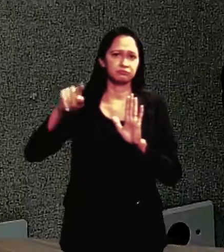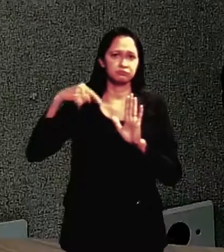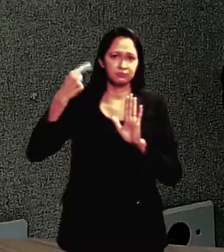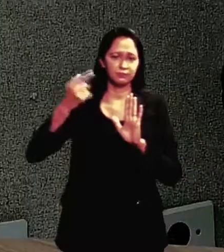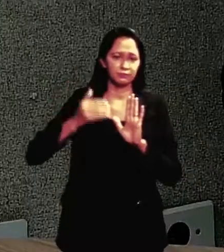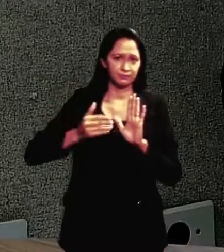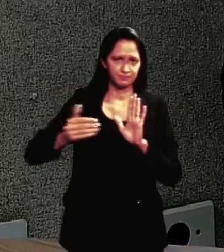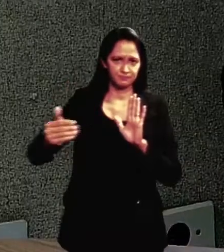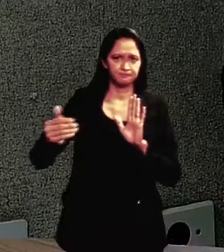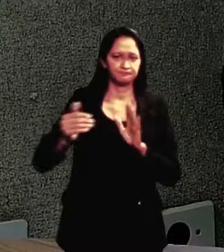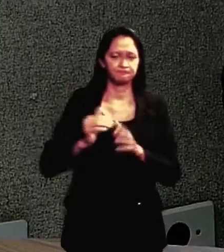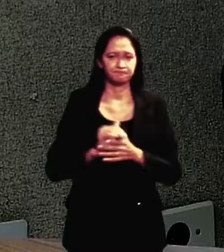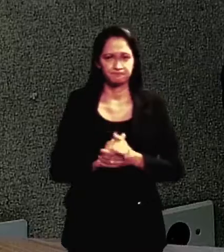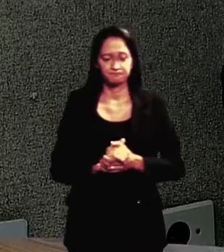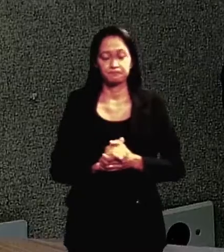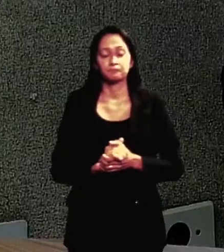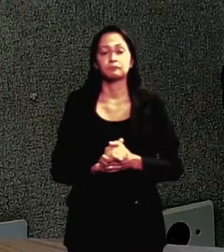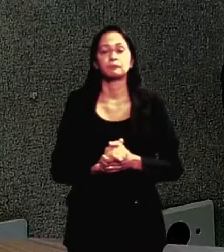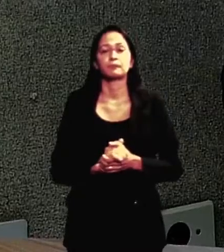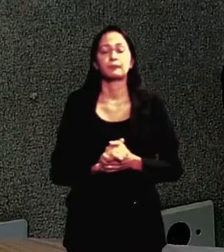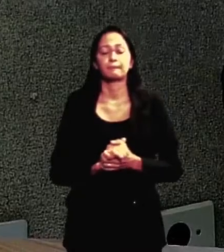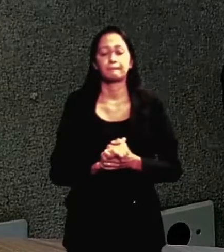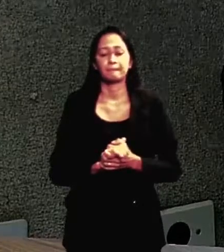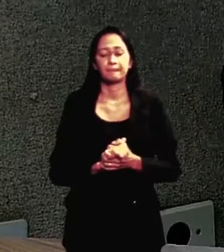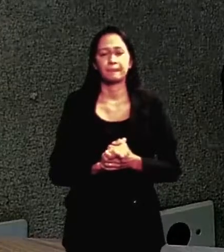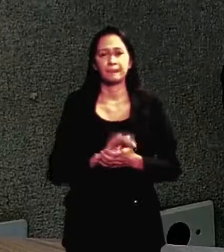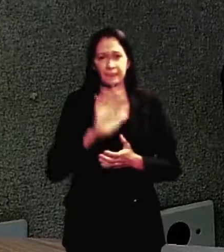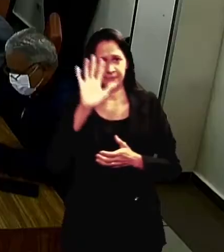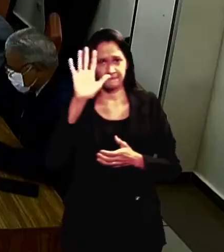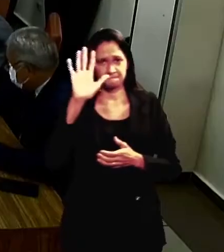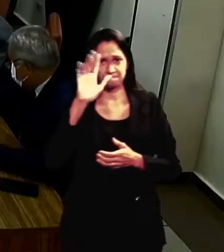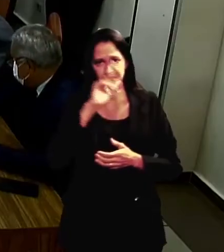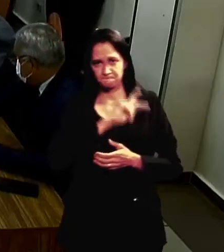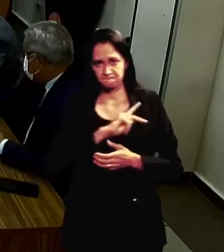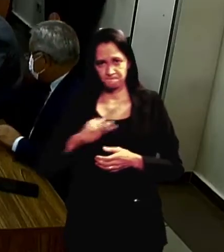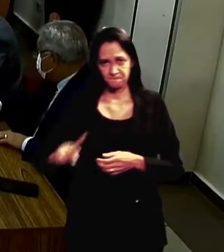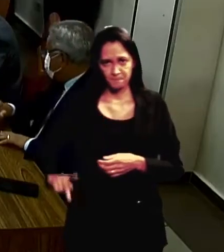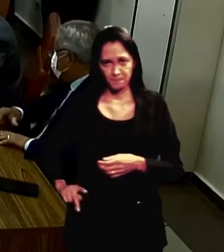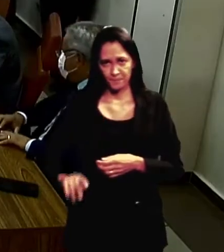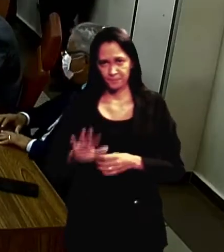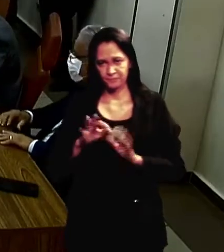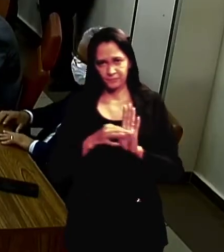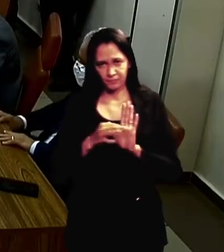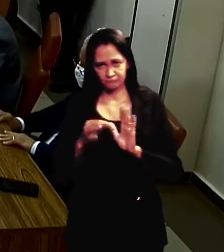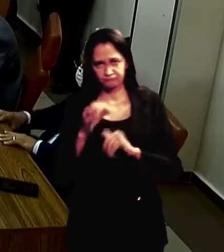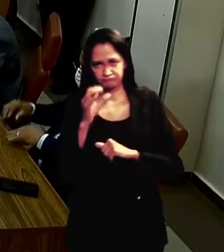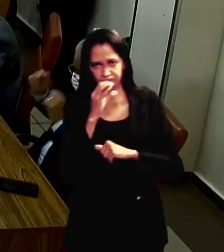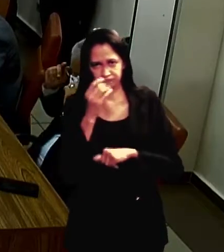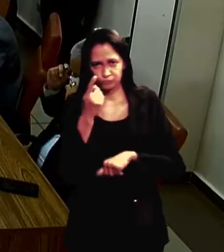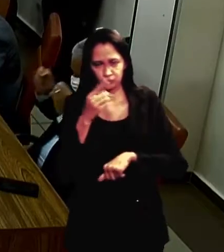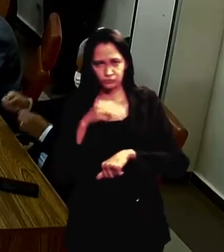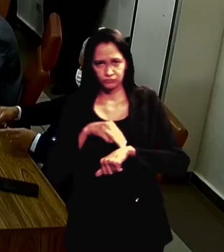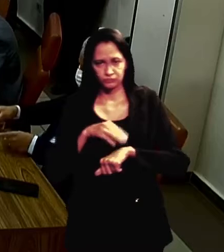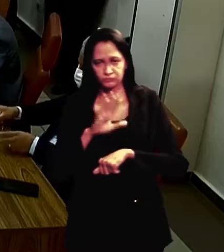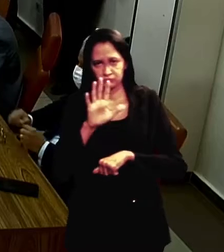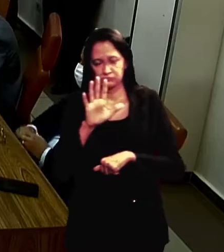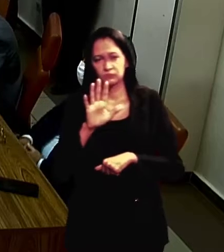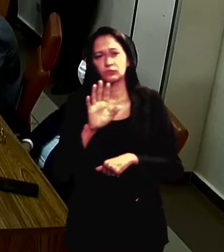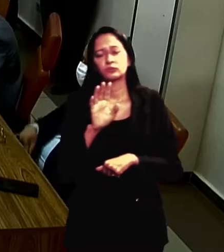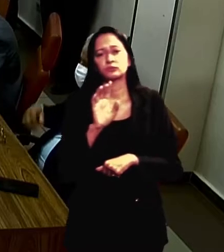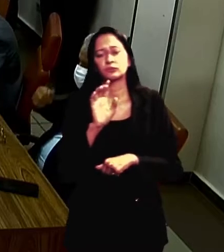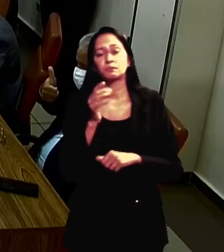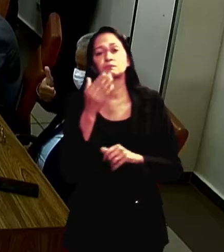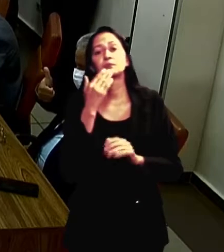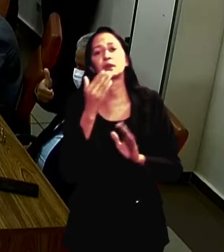então vou conversar com eles a respeito do assunto. Senhor presidente, questão de ordem. Questão de ordem, vereador Pedro Zulão. Senhor presidente, quero fazer